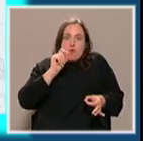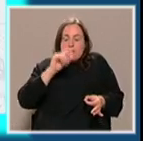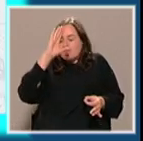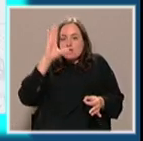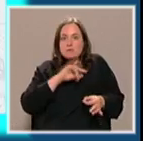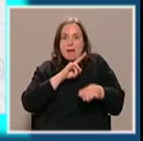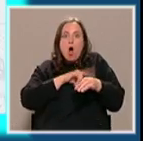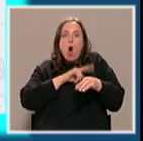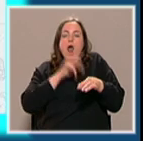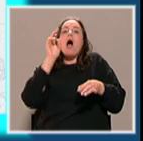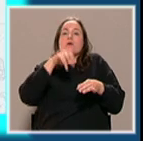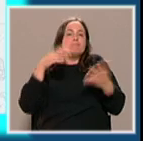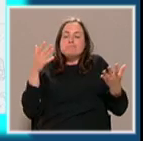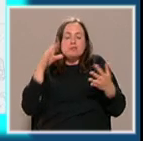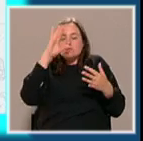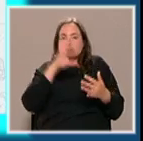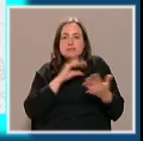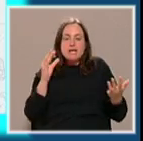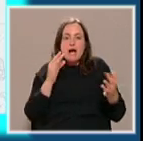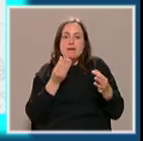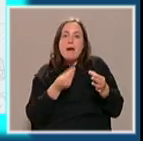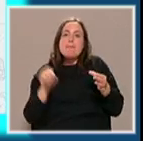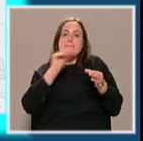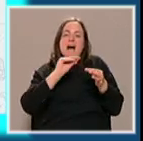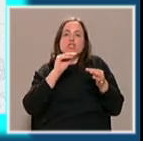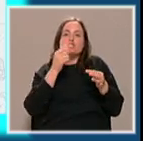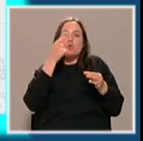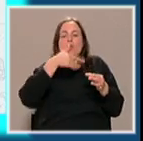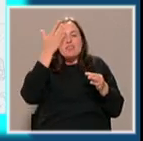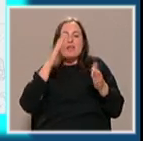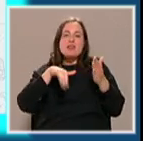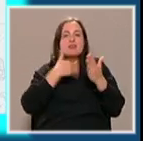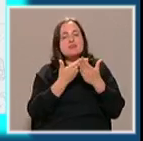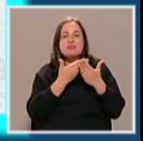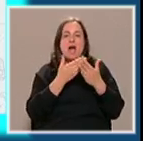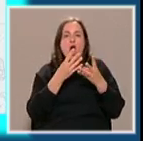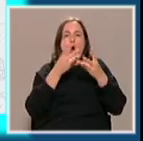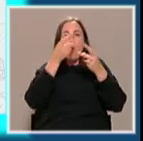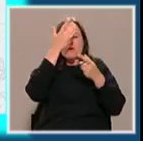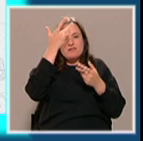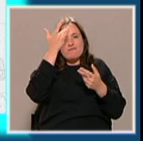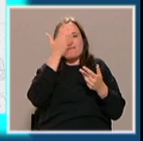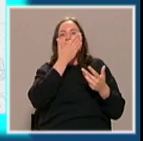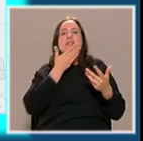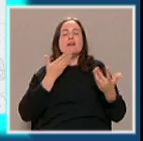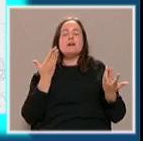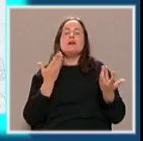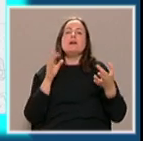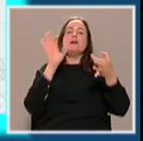estimar a hora, acresce sempre mais um dia para facilitar as contas.